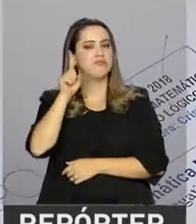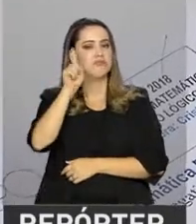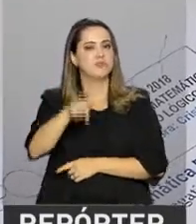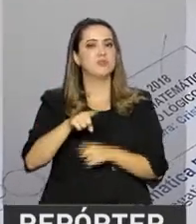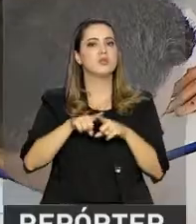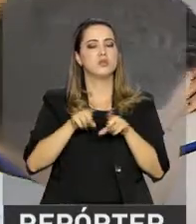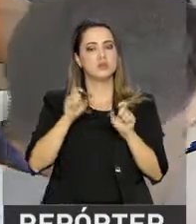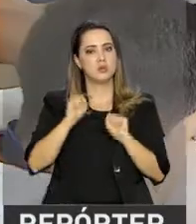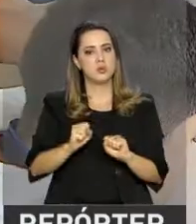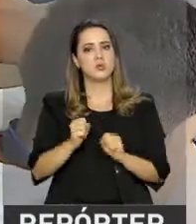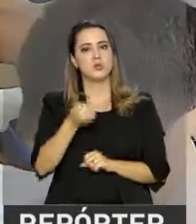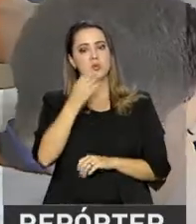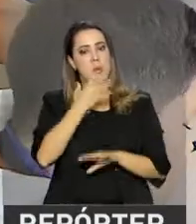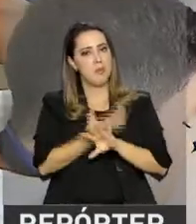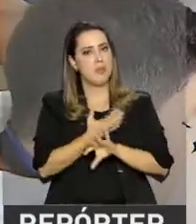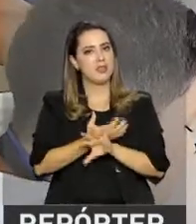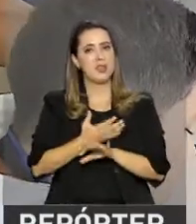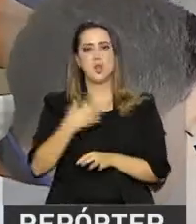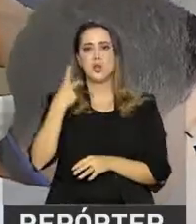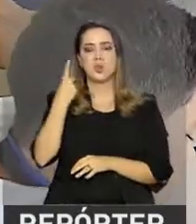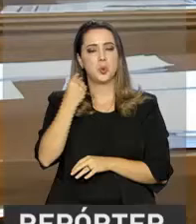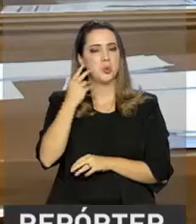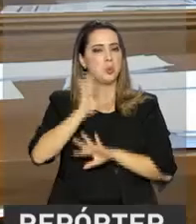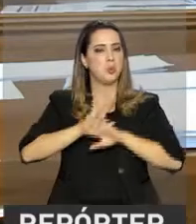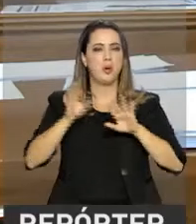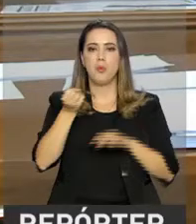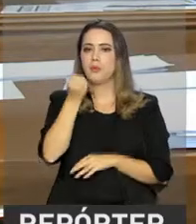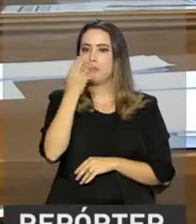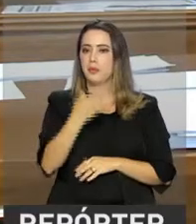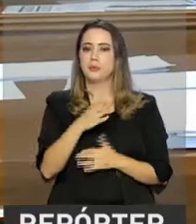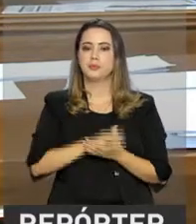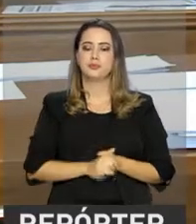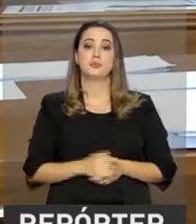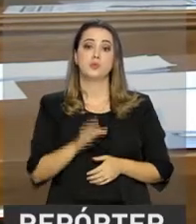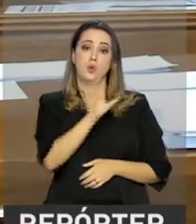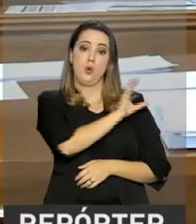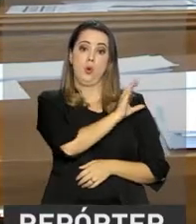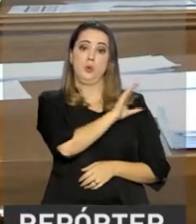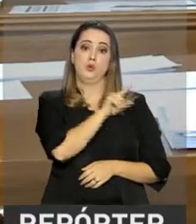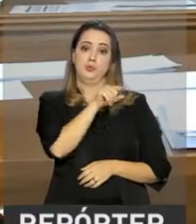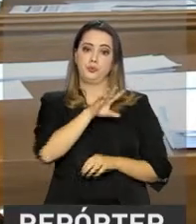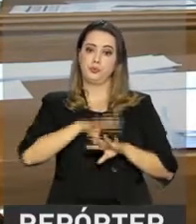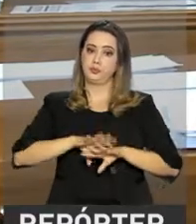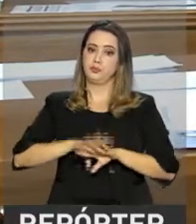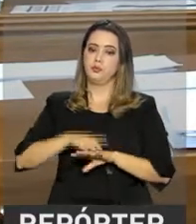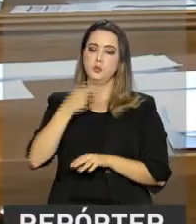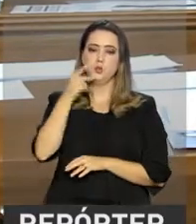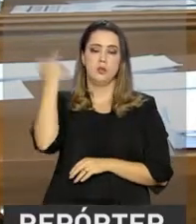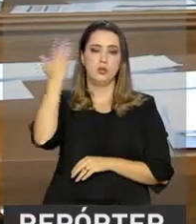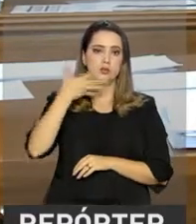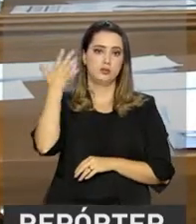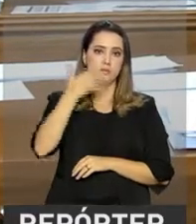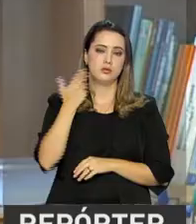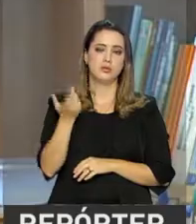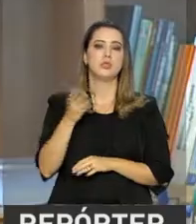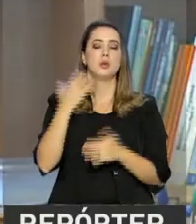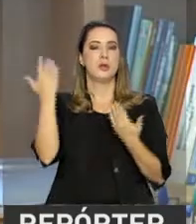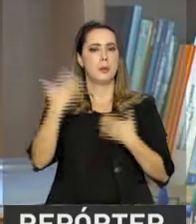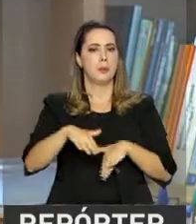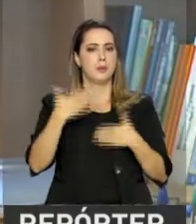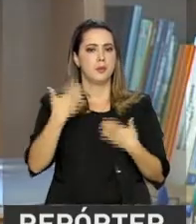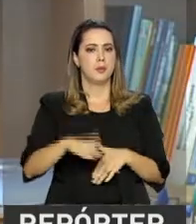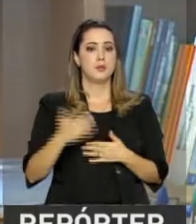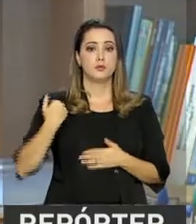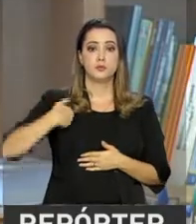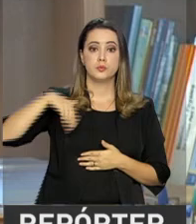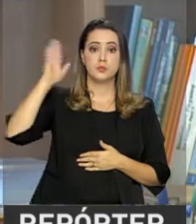dia a dia e é uma matéria matéria totalmente acessível o coordenador da olimpíada brasileira de matemática explica que a prova é muito